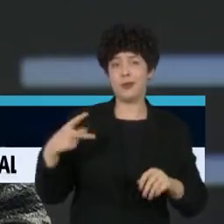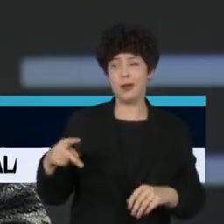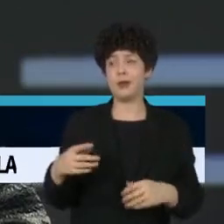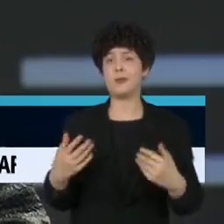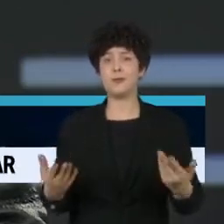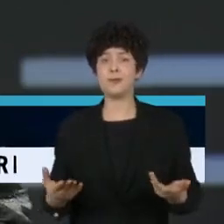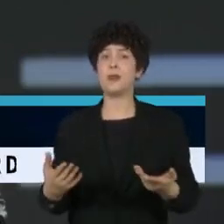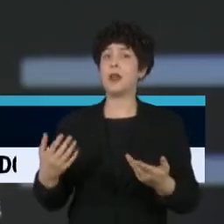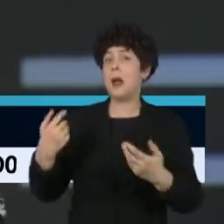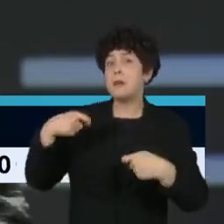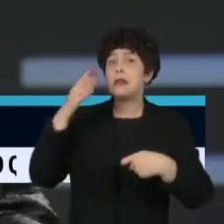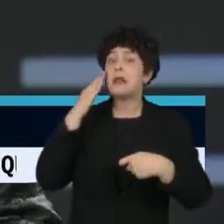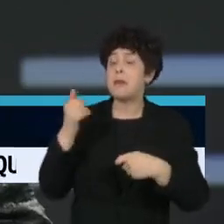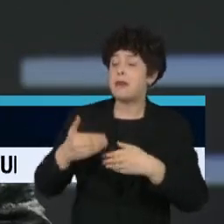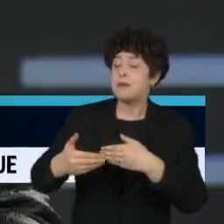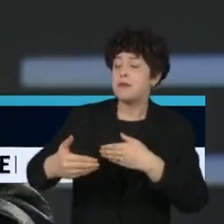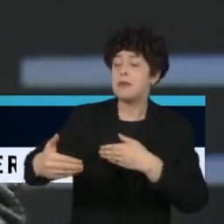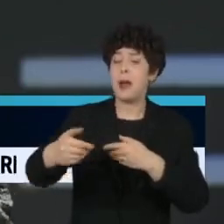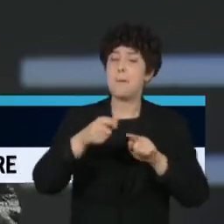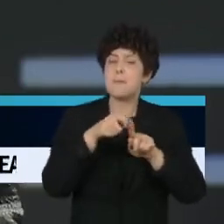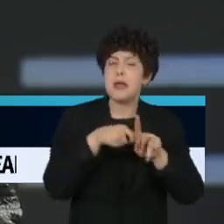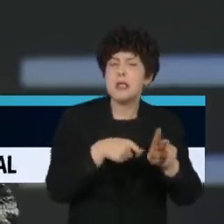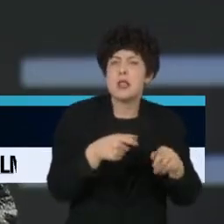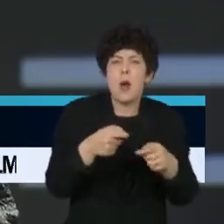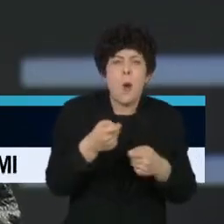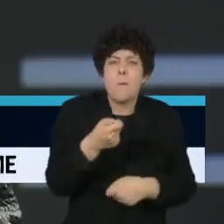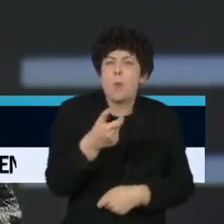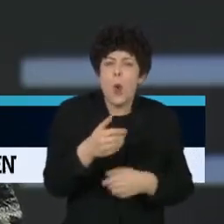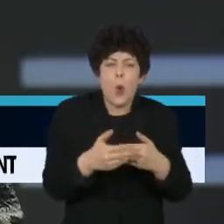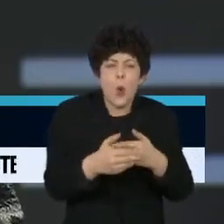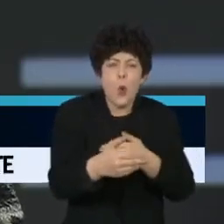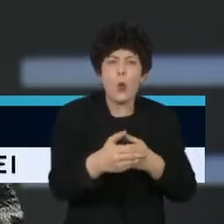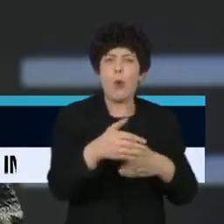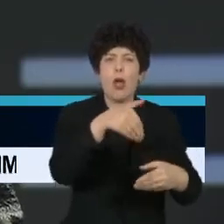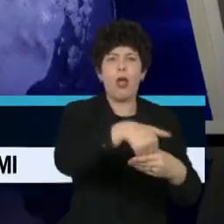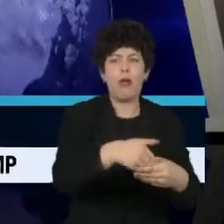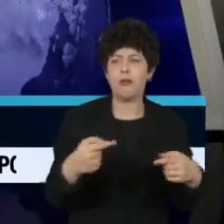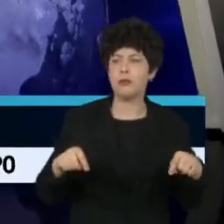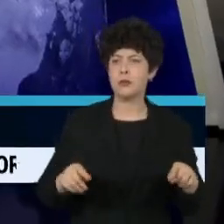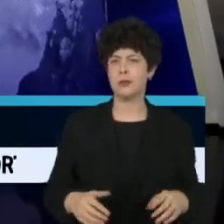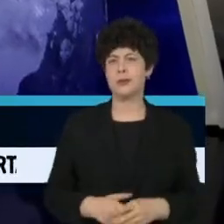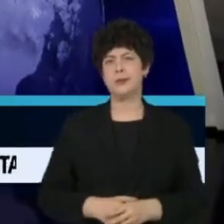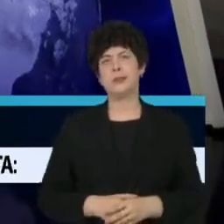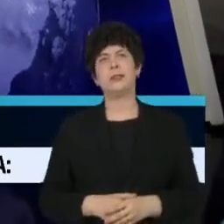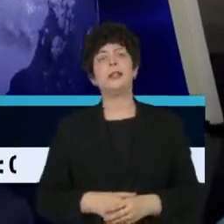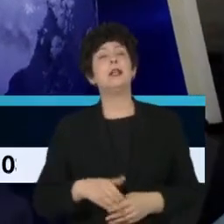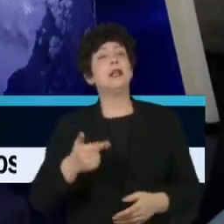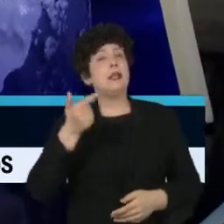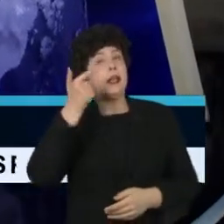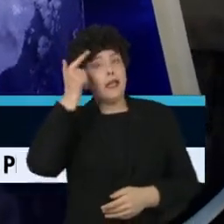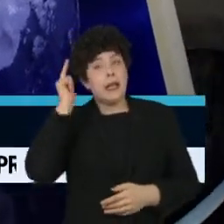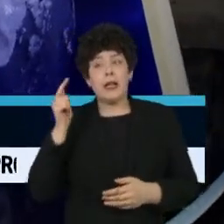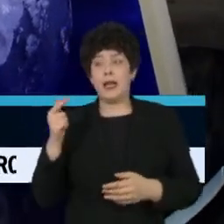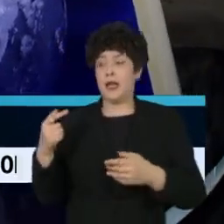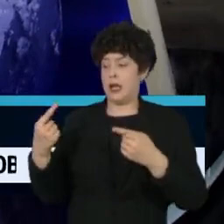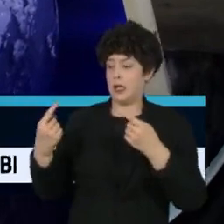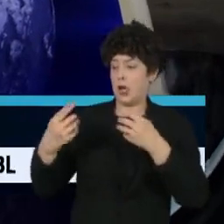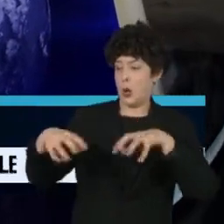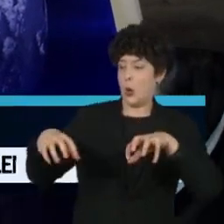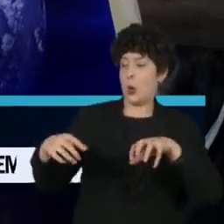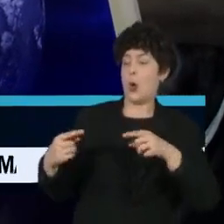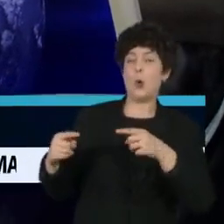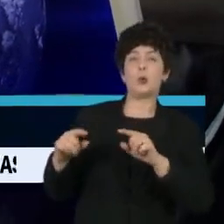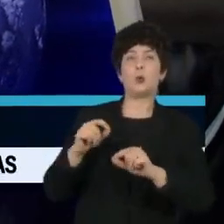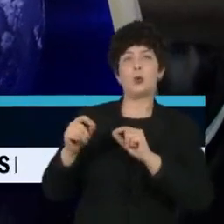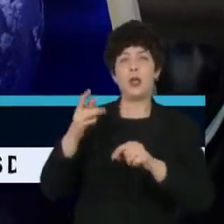privação vai ter sucesso nesses poucos meses que nos separam da eleição agora tá astral posição somente quem